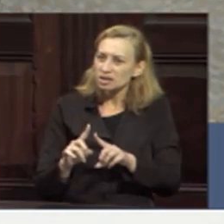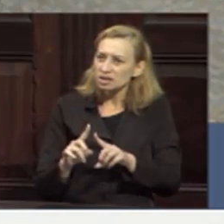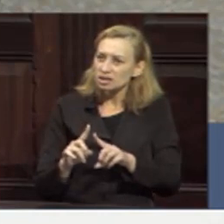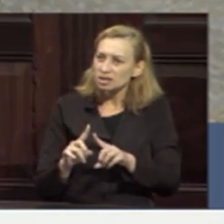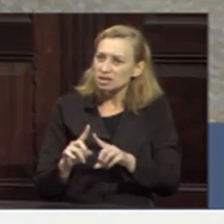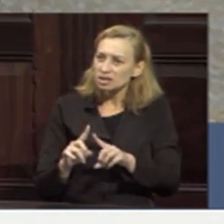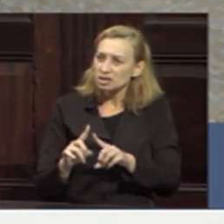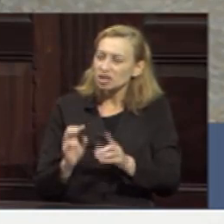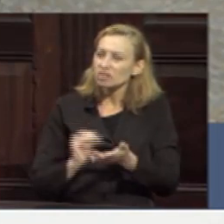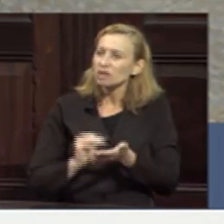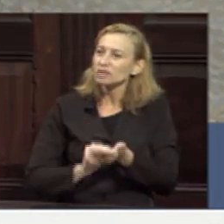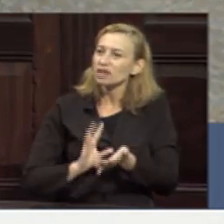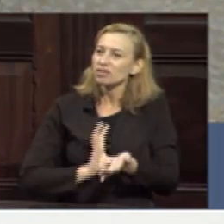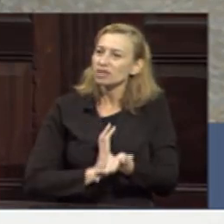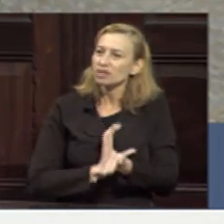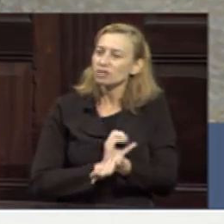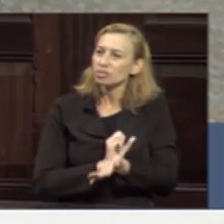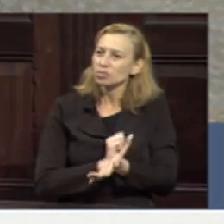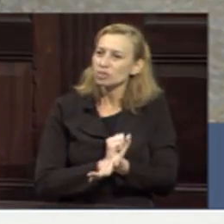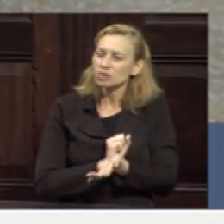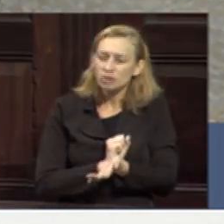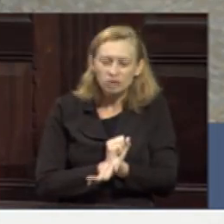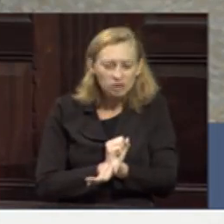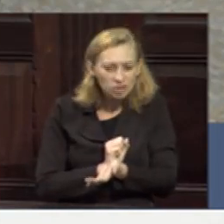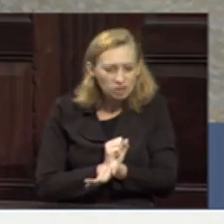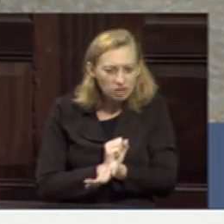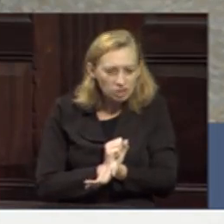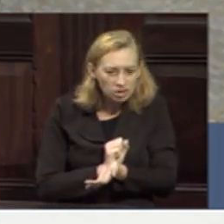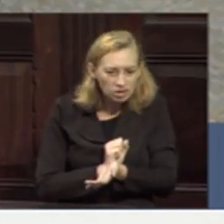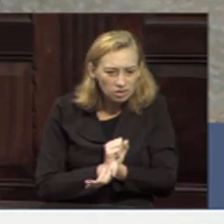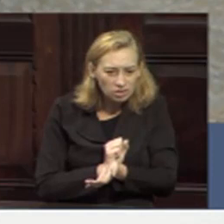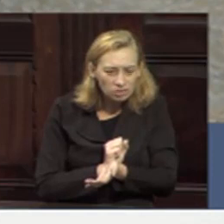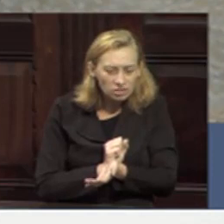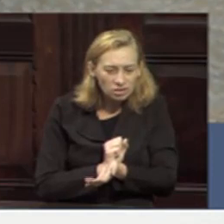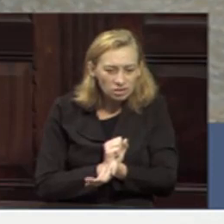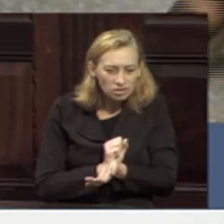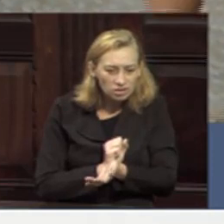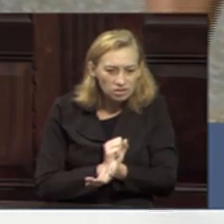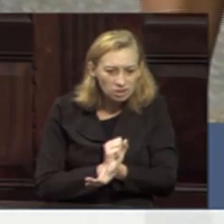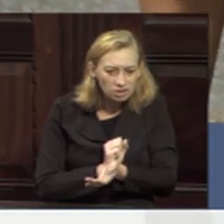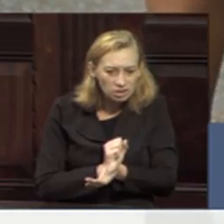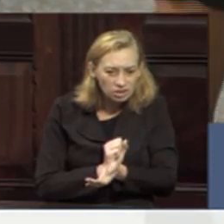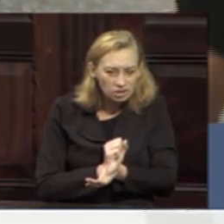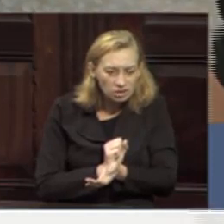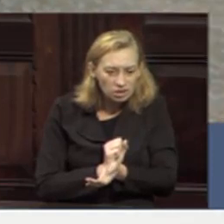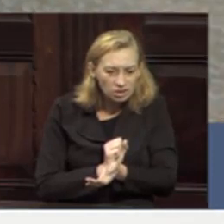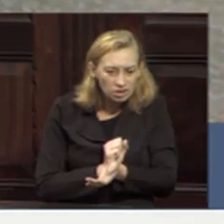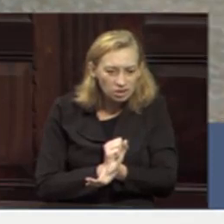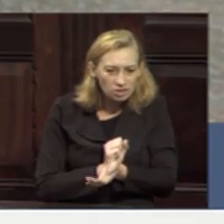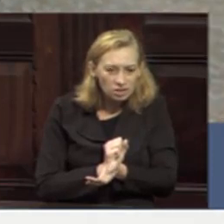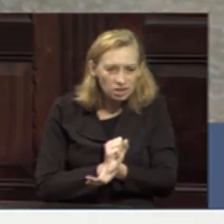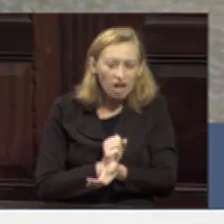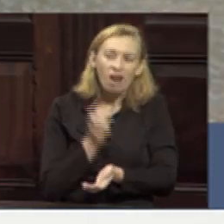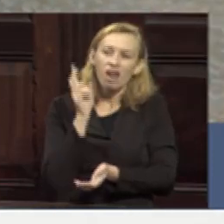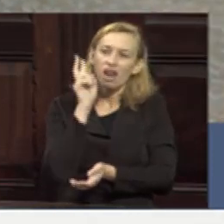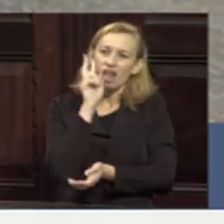E ao ver este quadro, apóstolos romanos, lembrei-me de